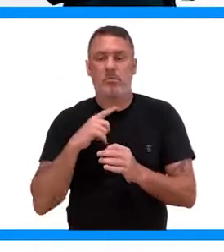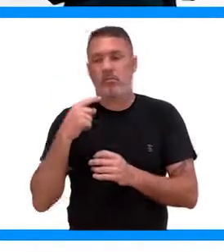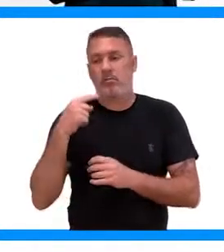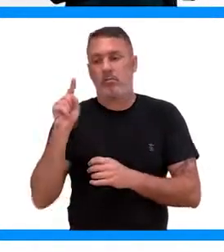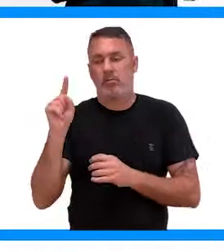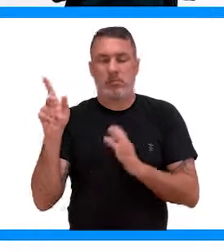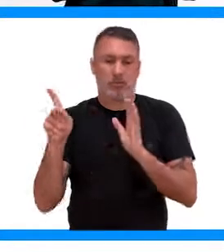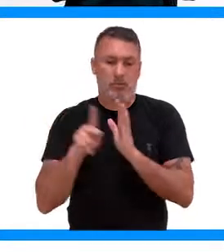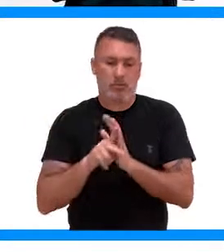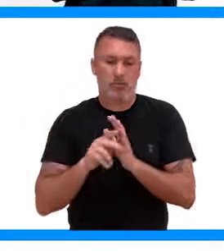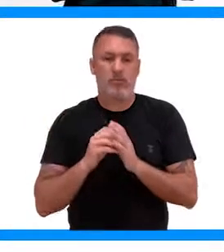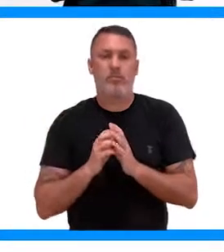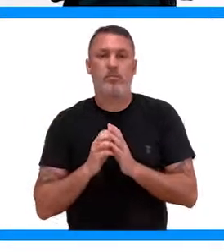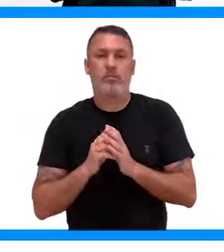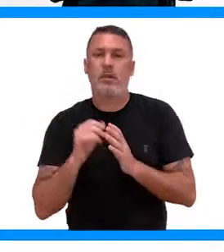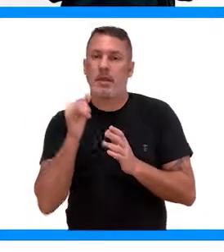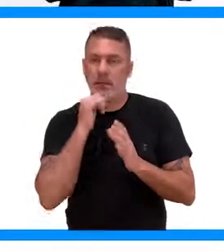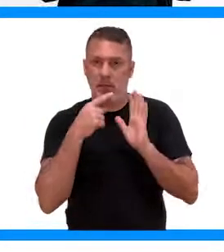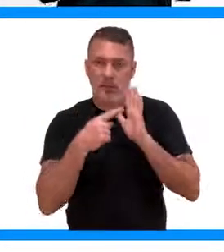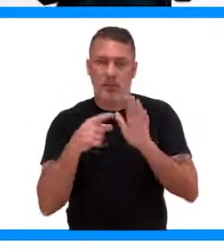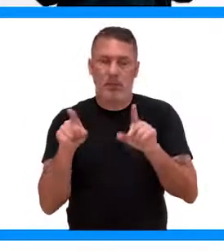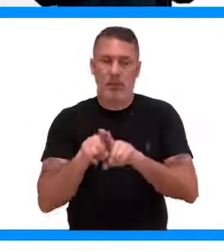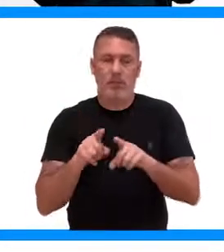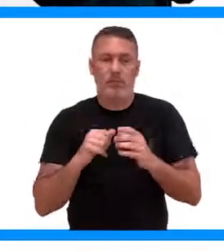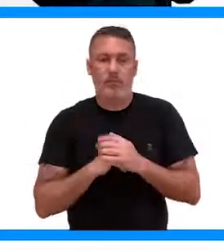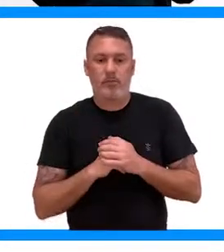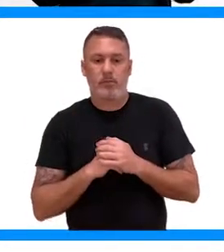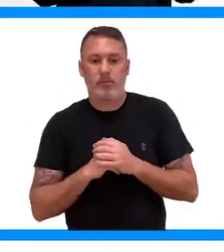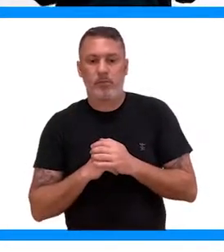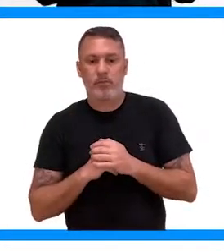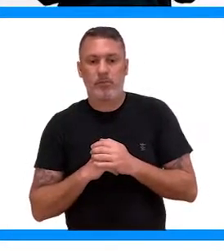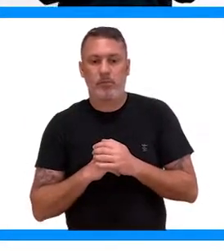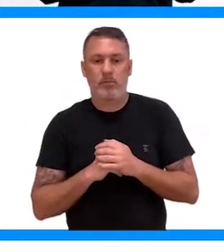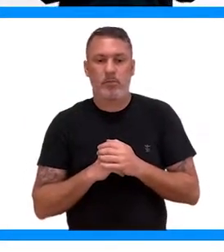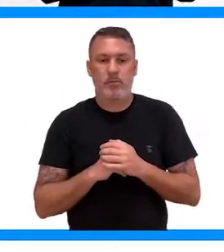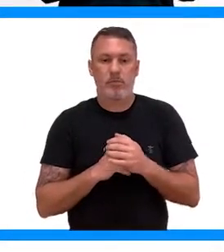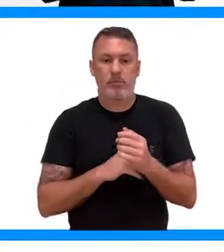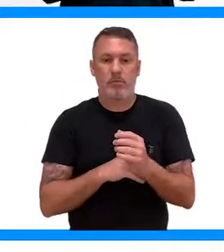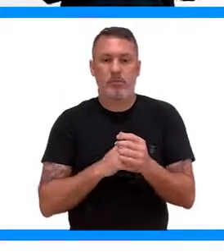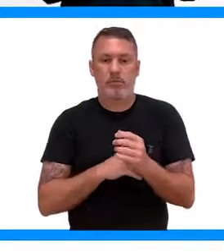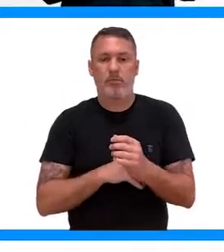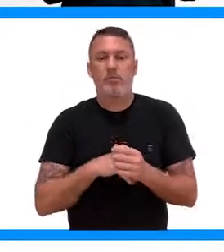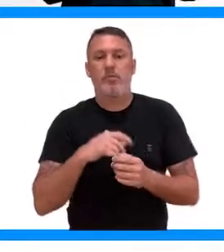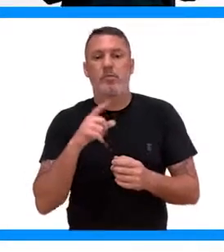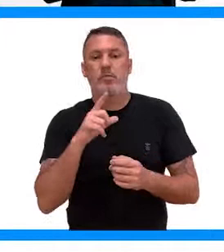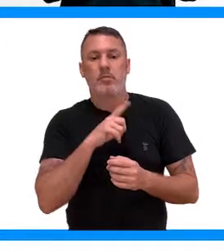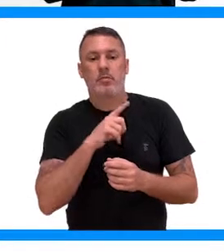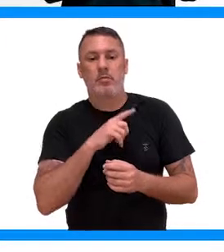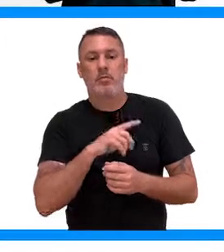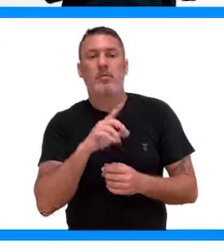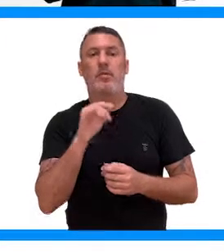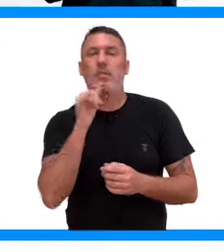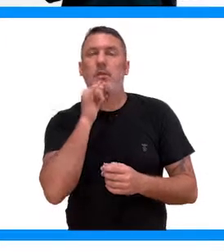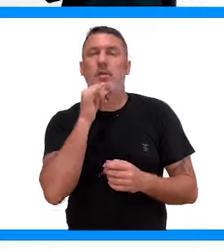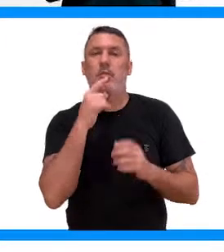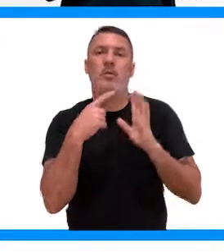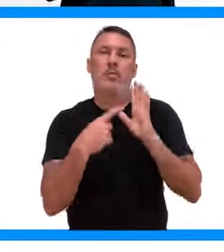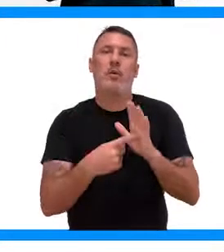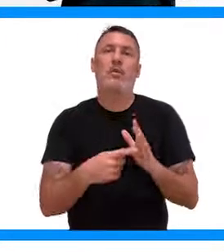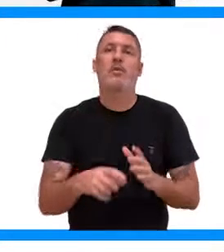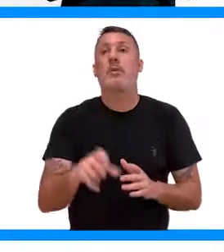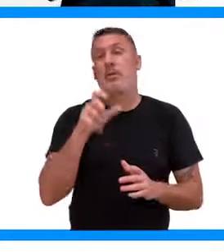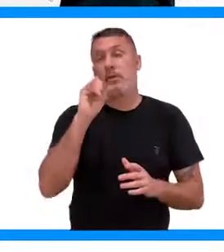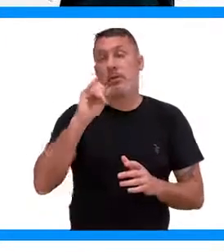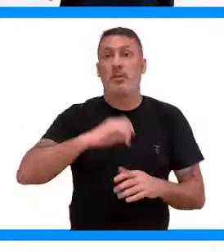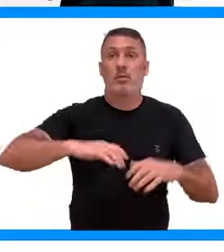si com acento é um advérbio de afirmação. Vou dar exemplo para vocês. Se llueve, não poderei ir à